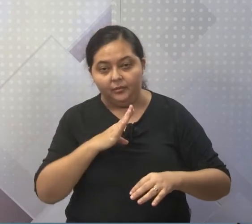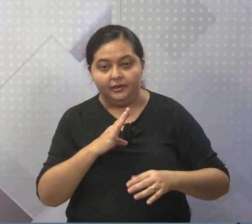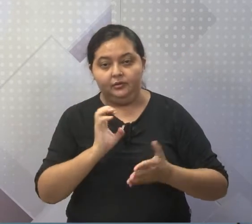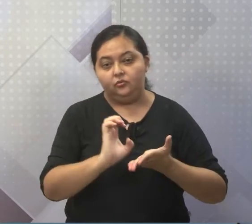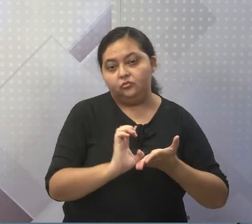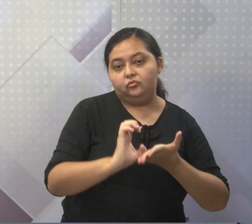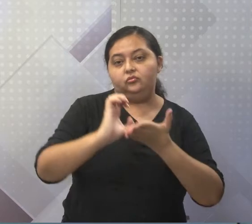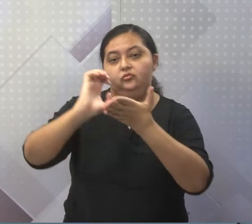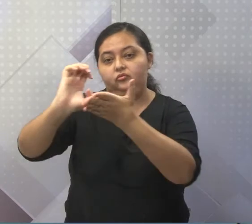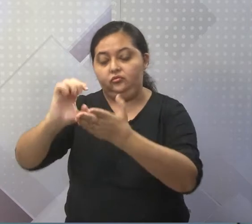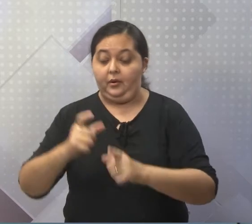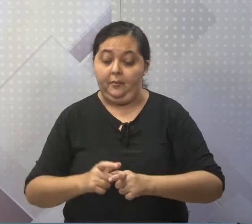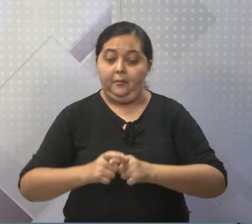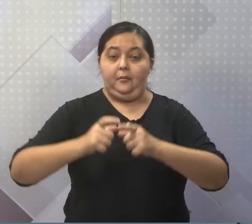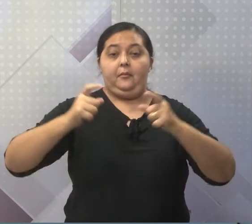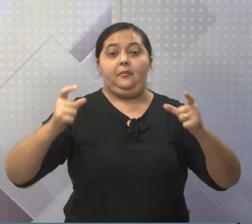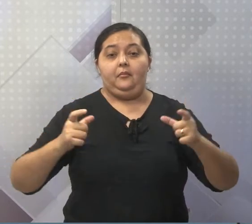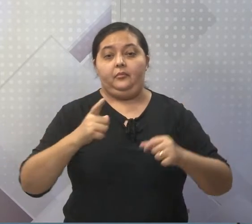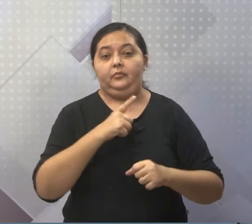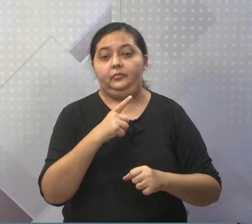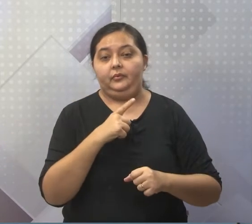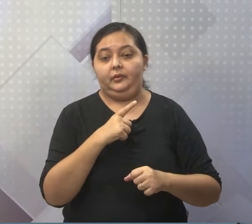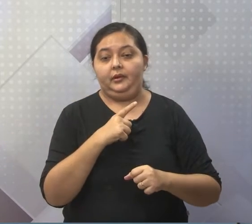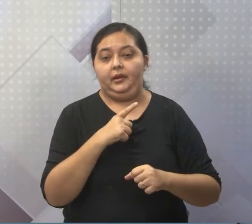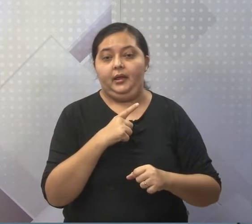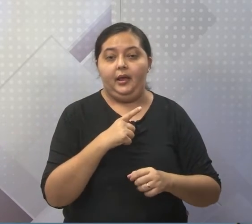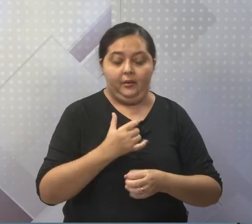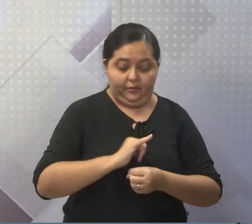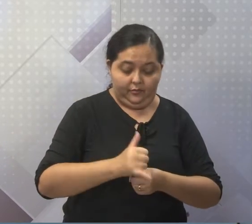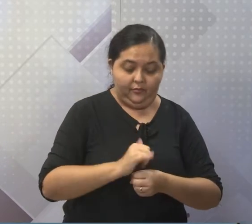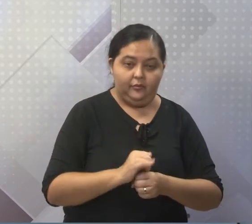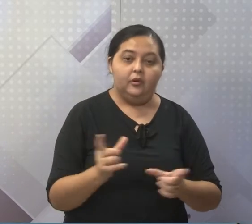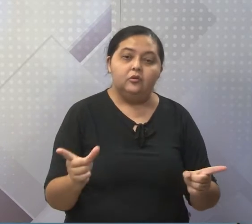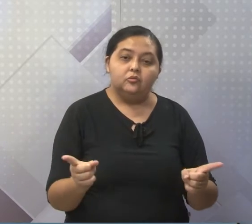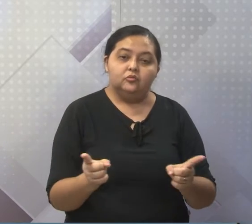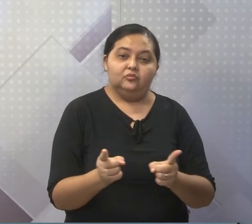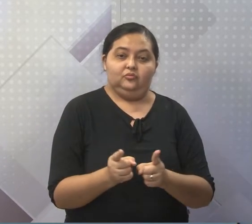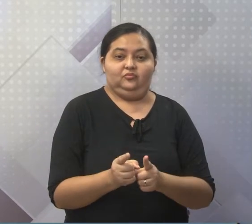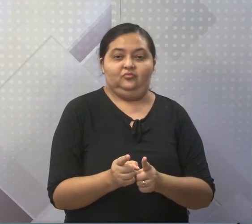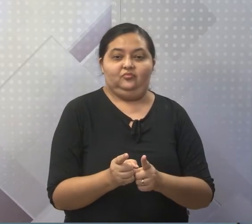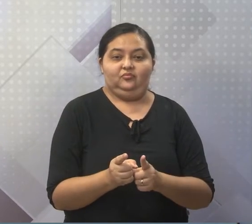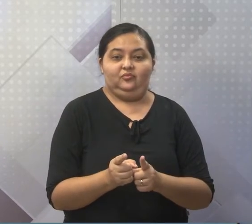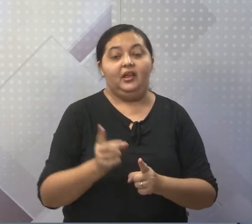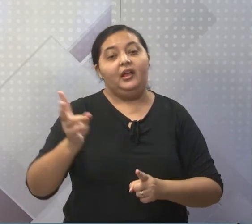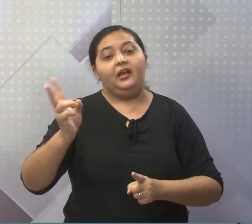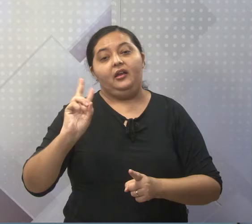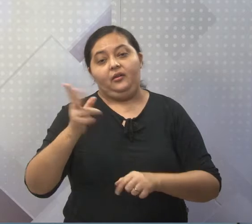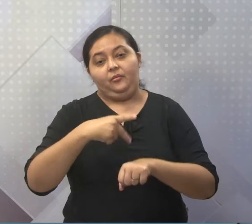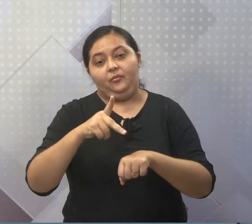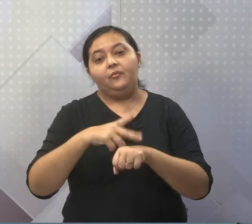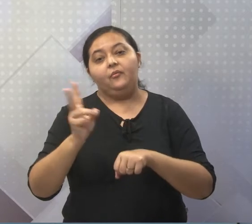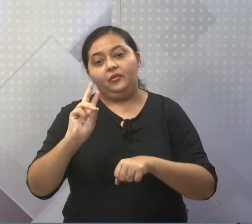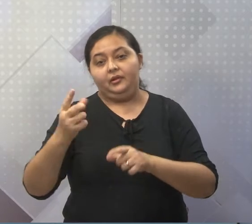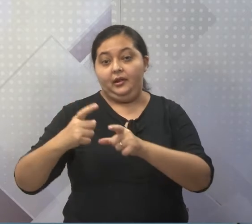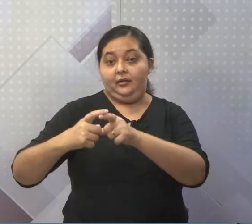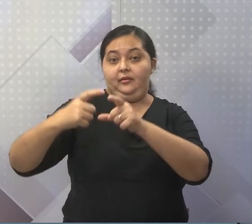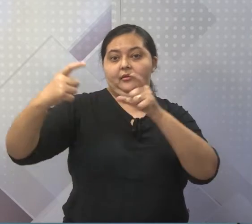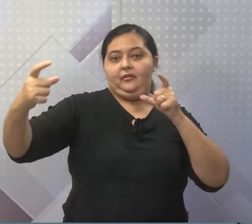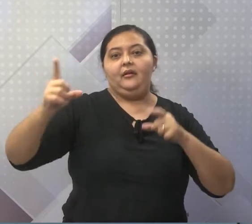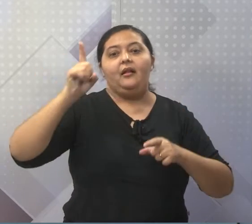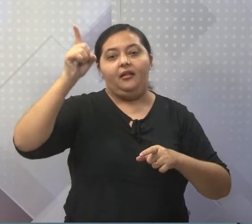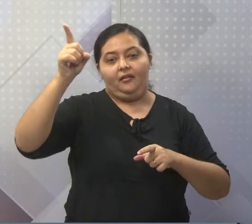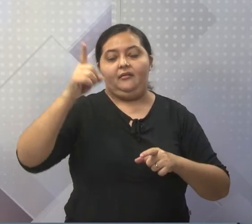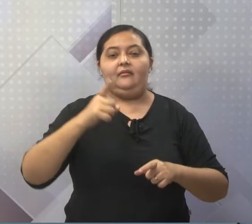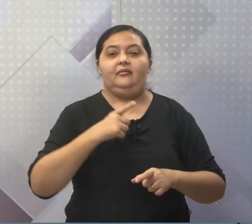ideia de exportação mas em quantidade a gente tem um contrato menor do que a Venezuela não só tem esses dois países